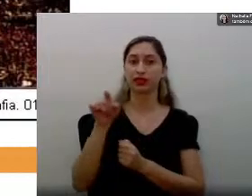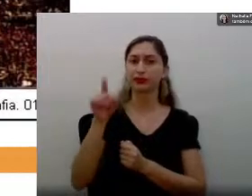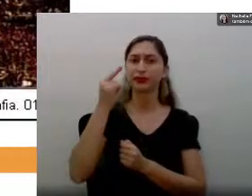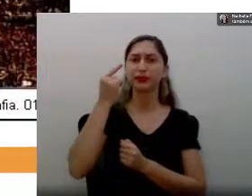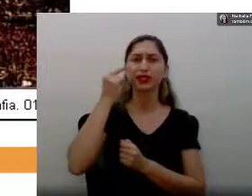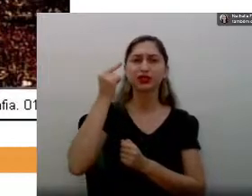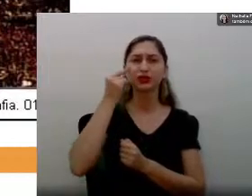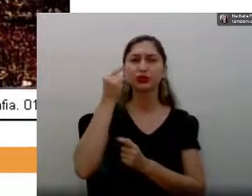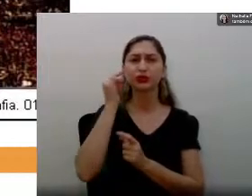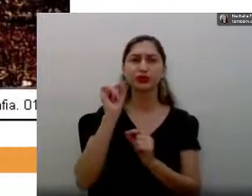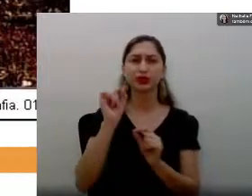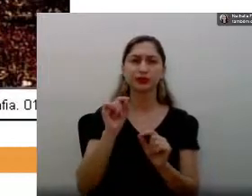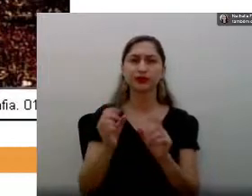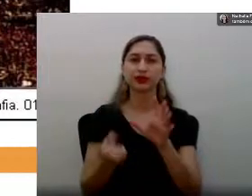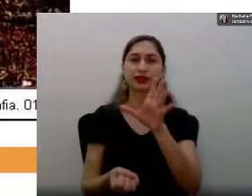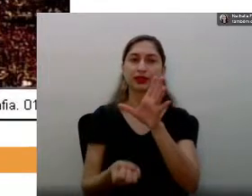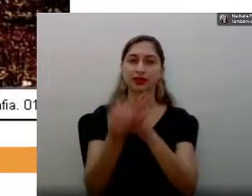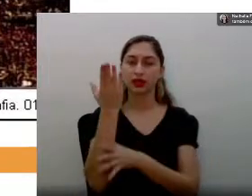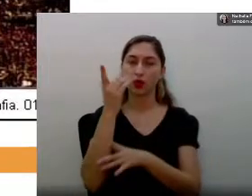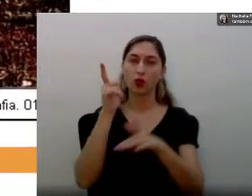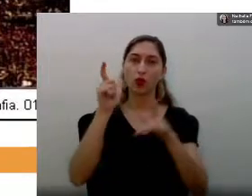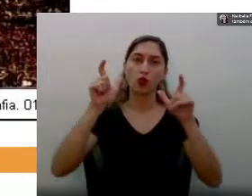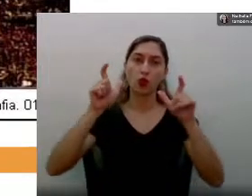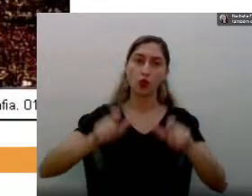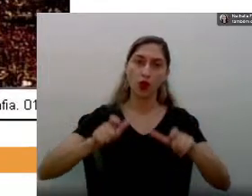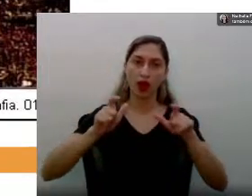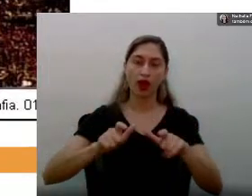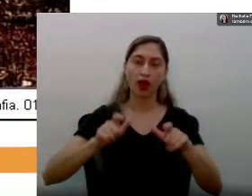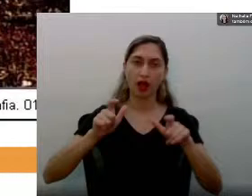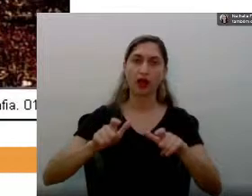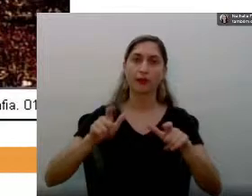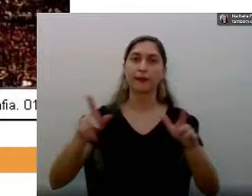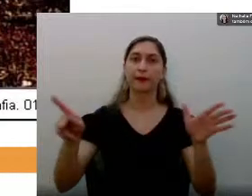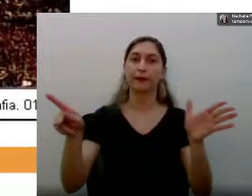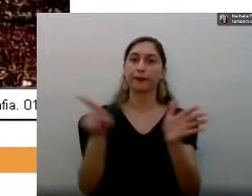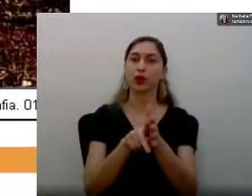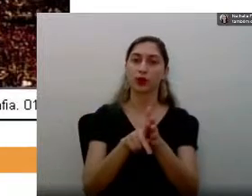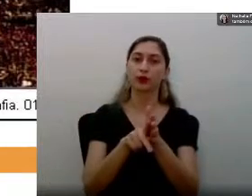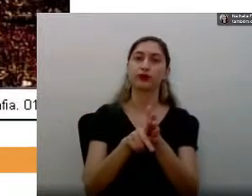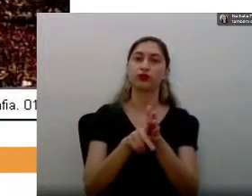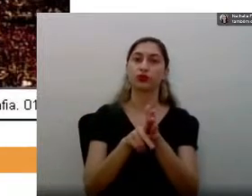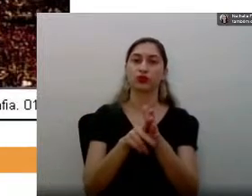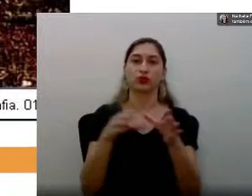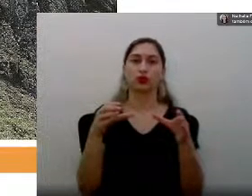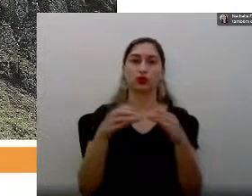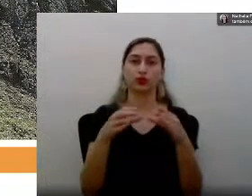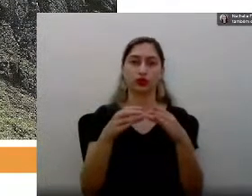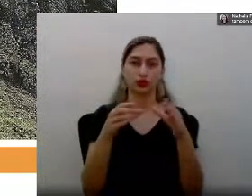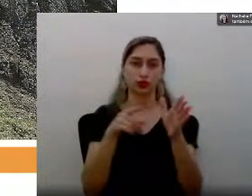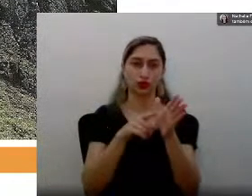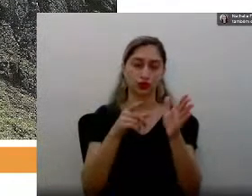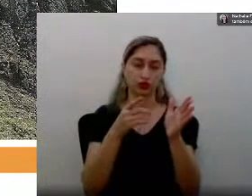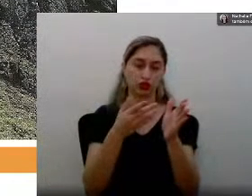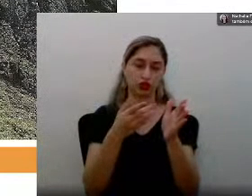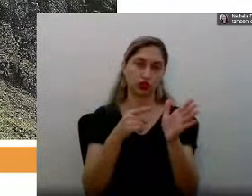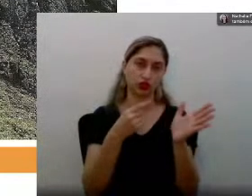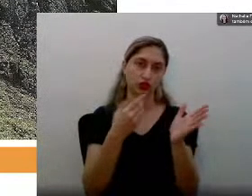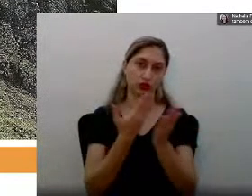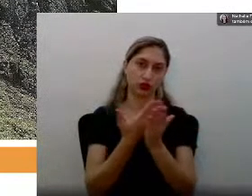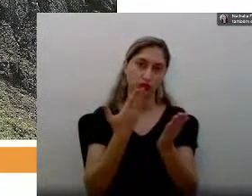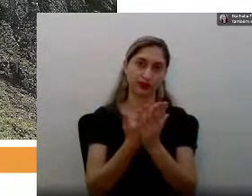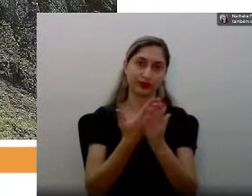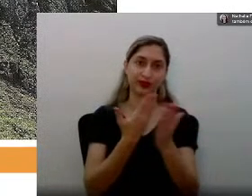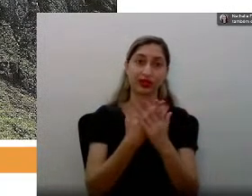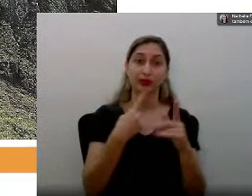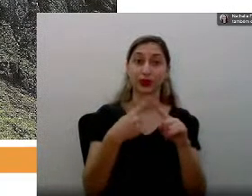em fazer uma Observatório do próprio grupo de estudos né fora do observar até aqui no observatório construída no observatório da Universidade